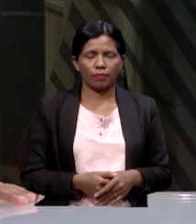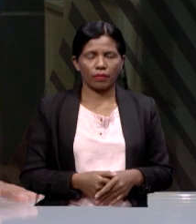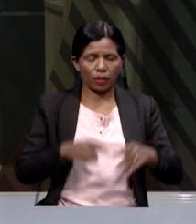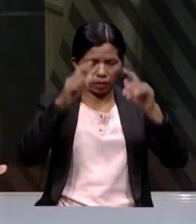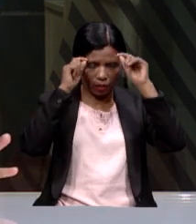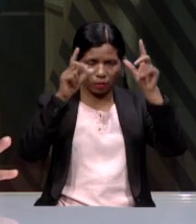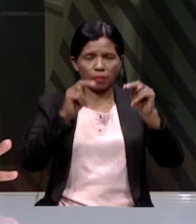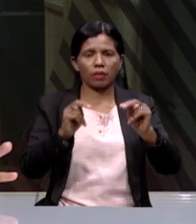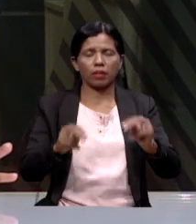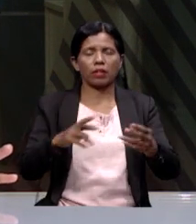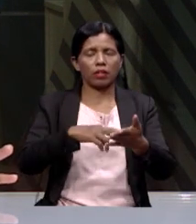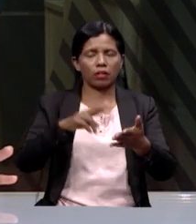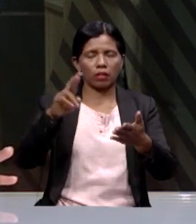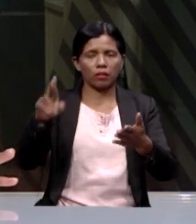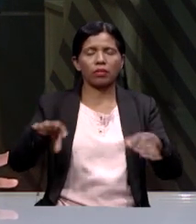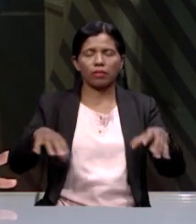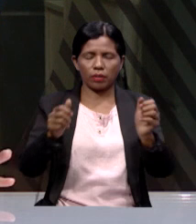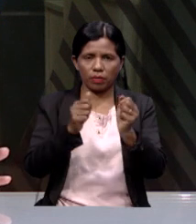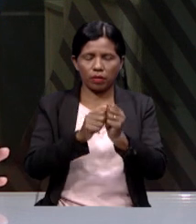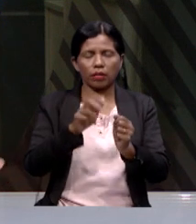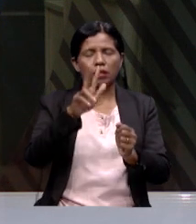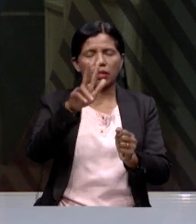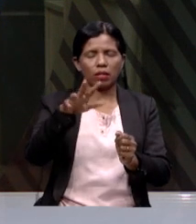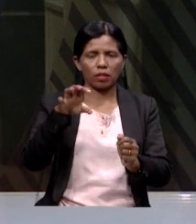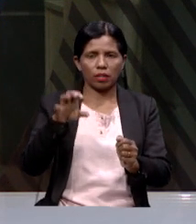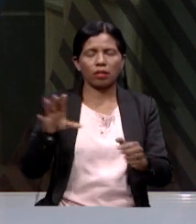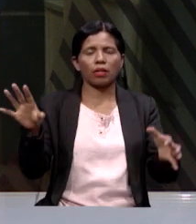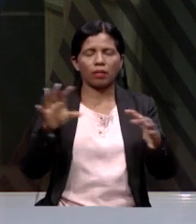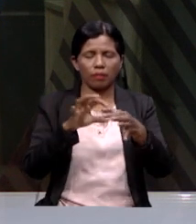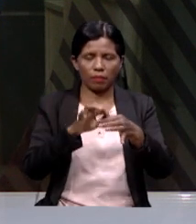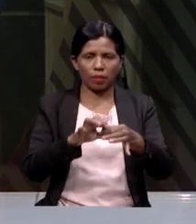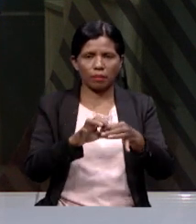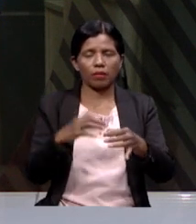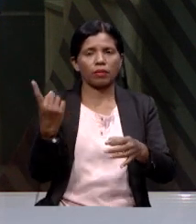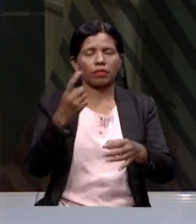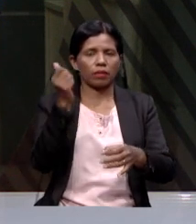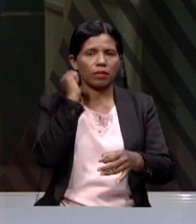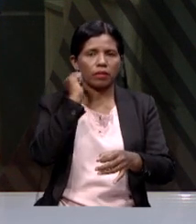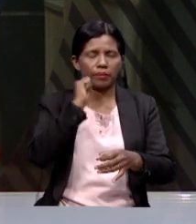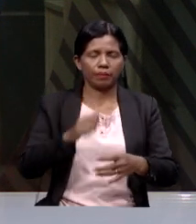Timor-Leste precisa ratificar acordo a dos Tolores sem Rurissai membro permanente ASEAN.